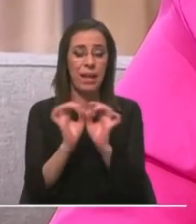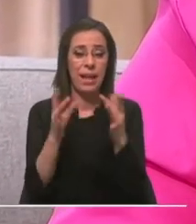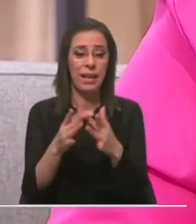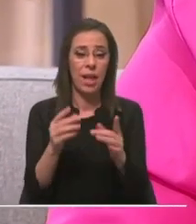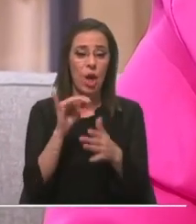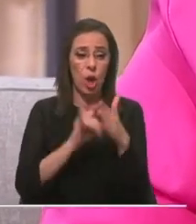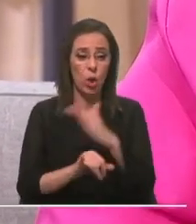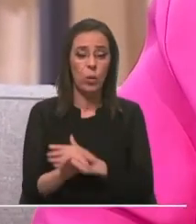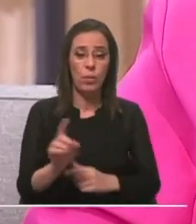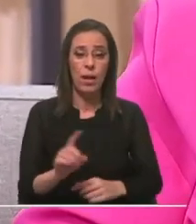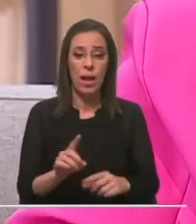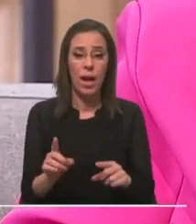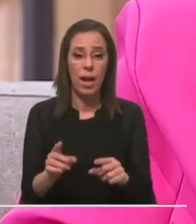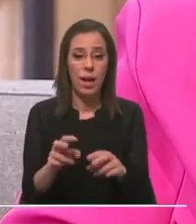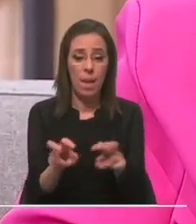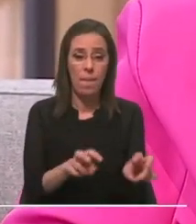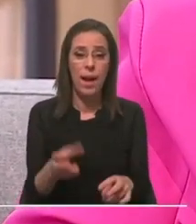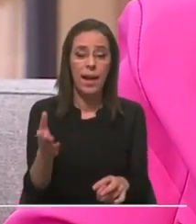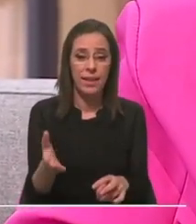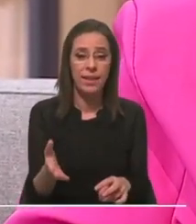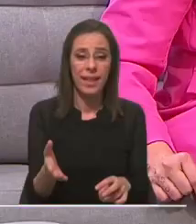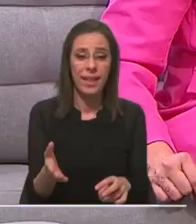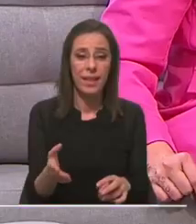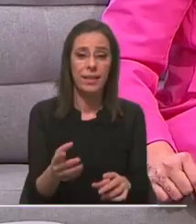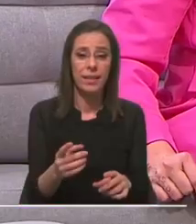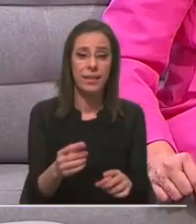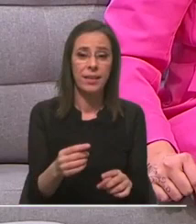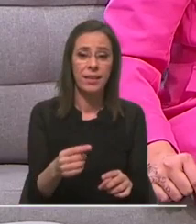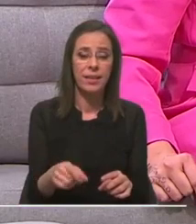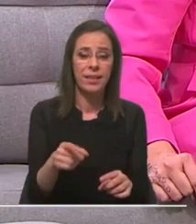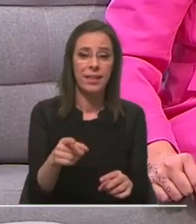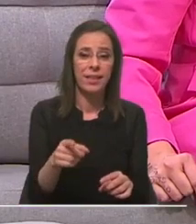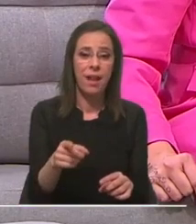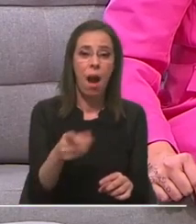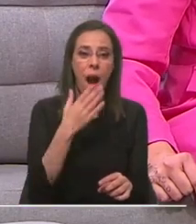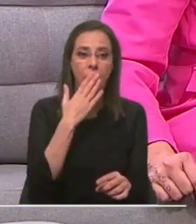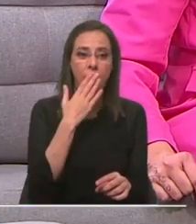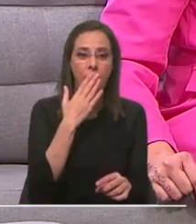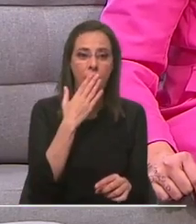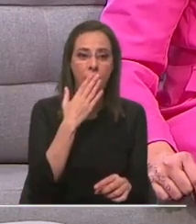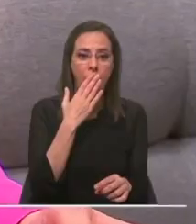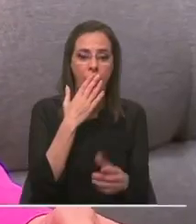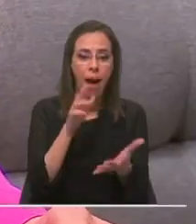ou ao YouTube. As mais céticas. Eu sei, mas mesmo por isso eu também tenho aqui o Kim Barreiras impresso.